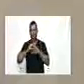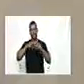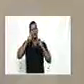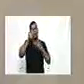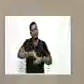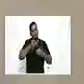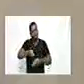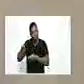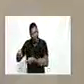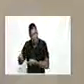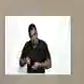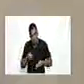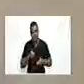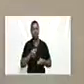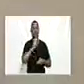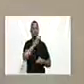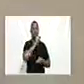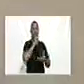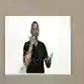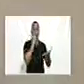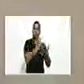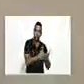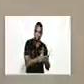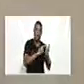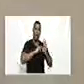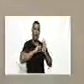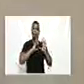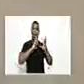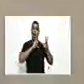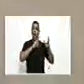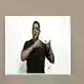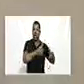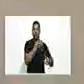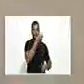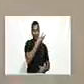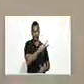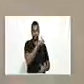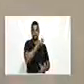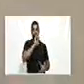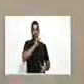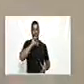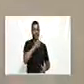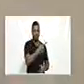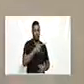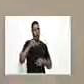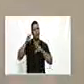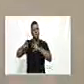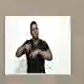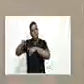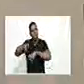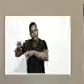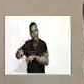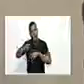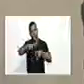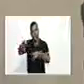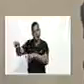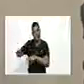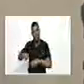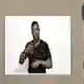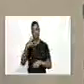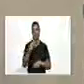a aquisição foi um trator de R 360.000 E a Capina foi uma Capina de R